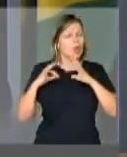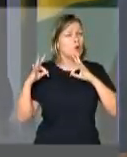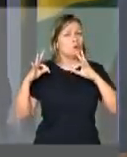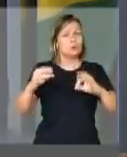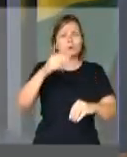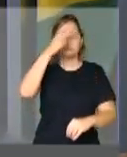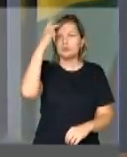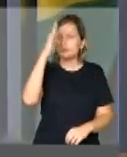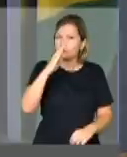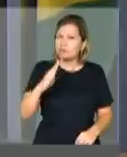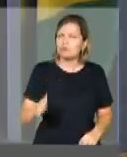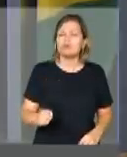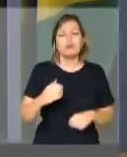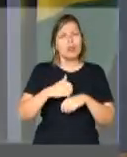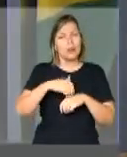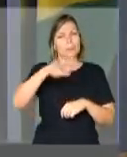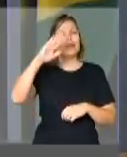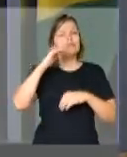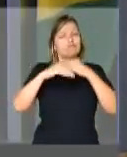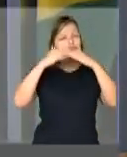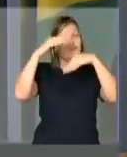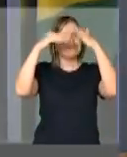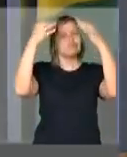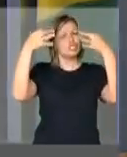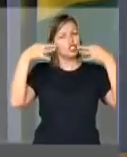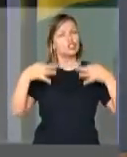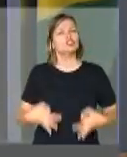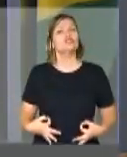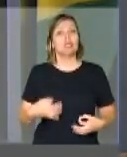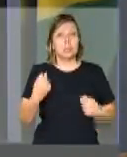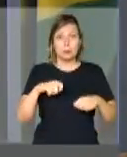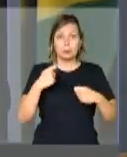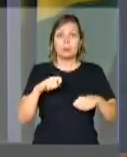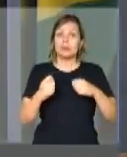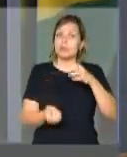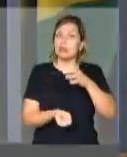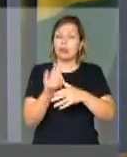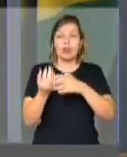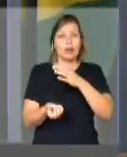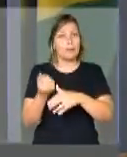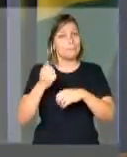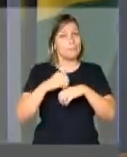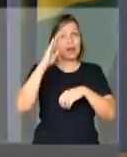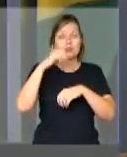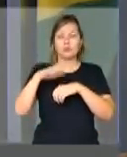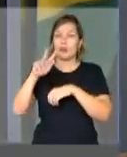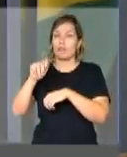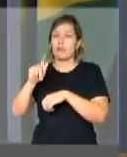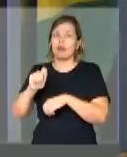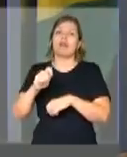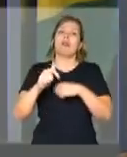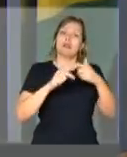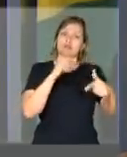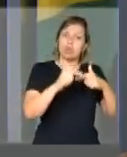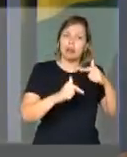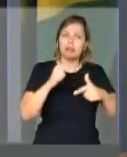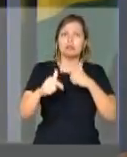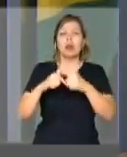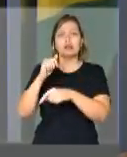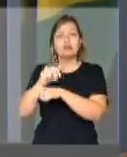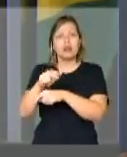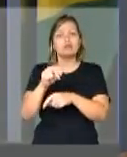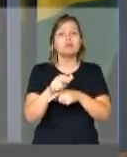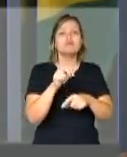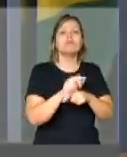brasileiros tenhamos mais dignidade, a gente precisa gerar mais emprego, mais trabalho, e isso sim é que garante dignidade